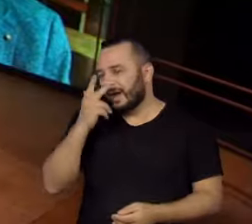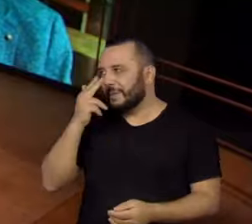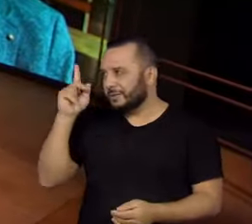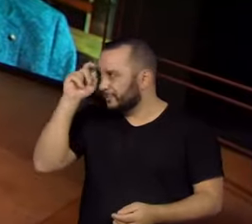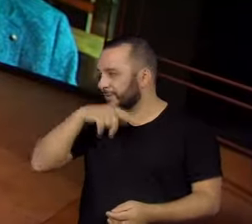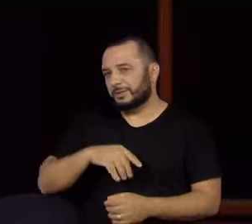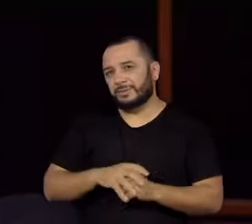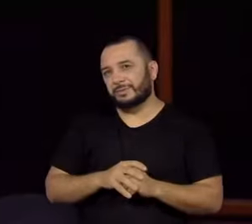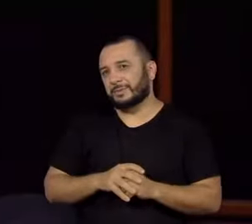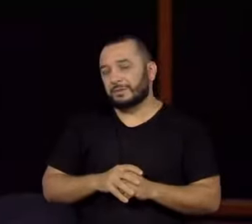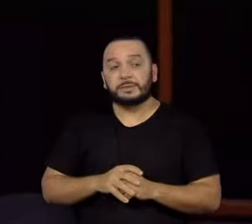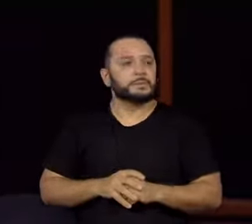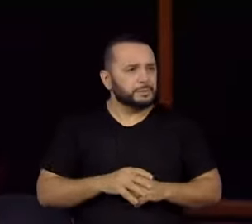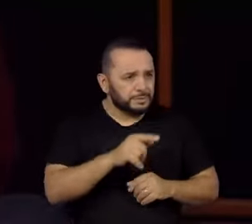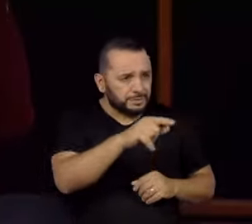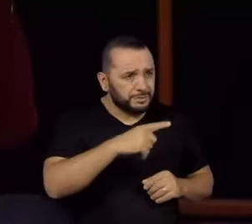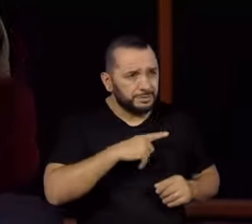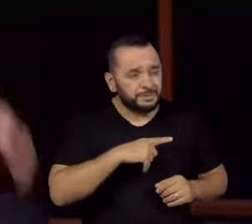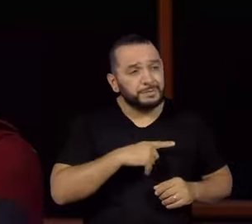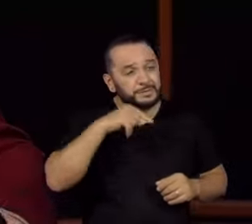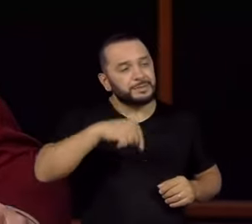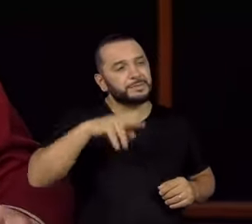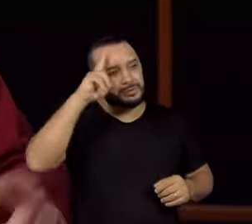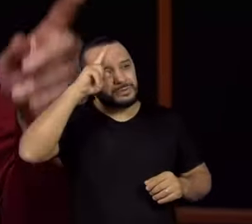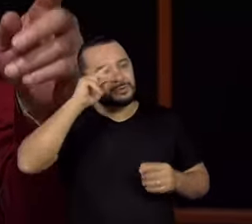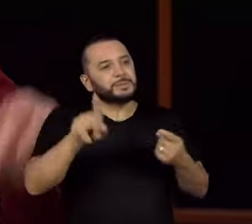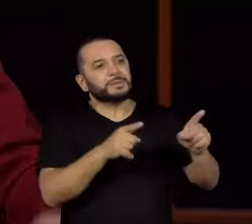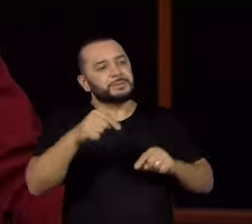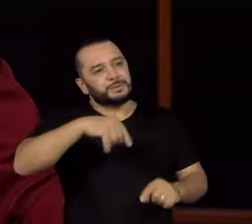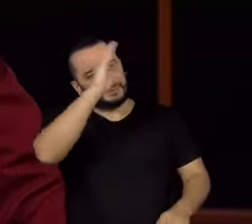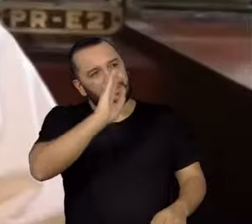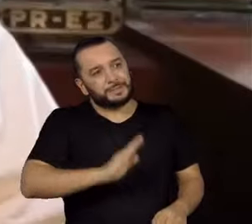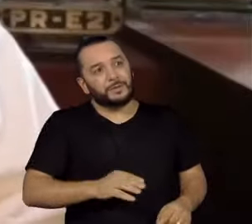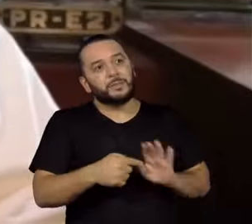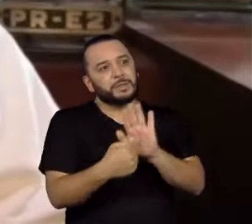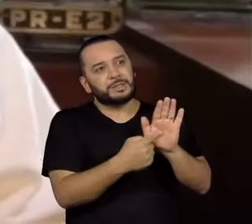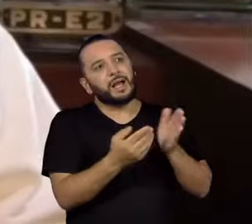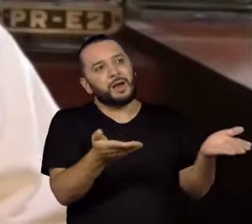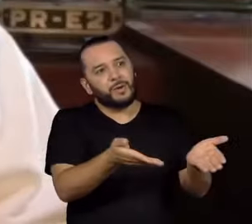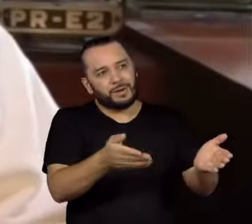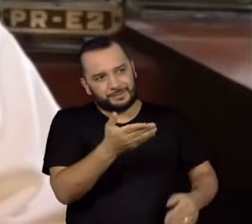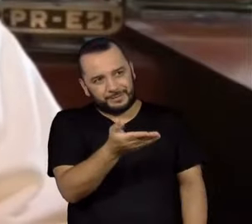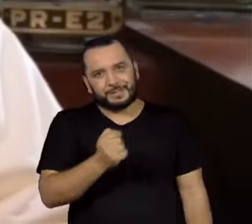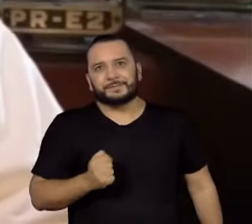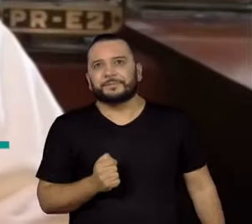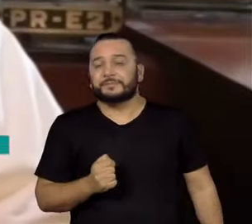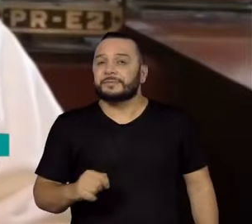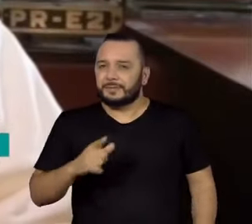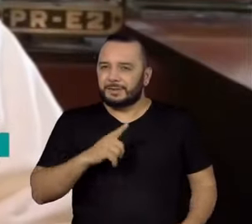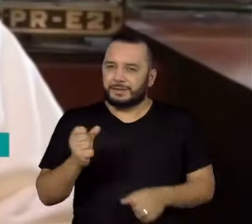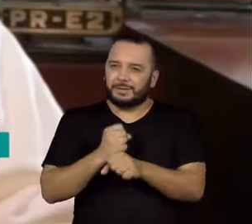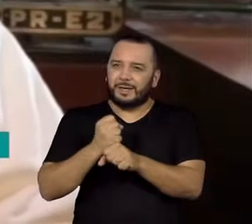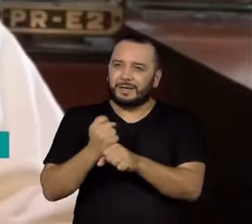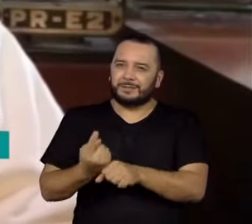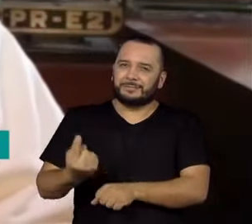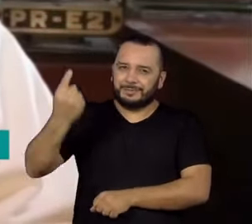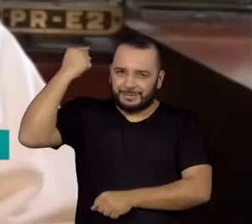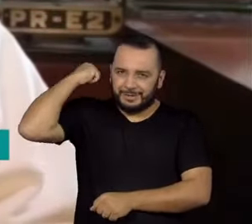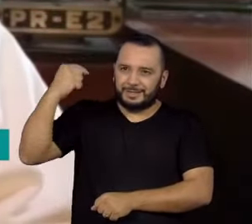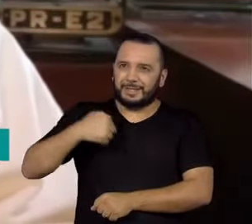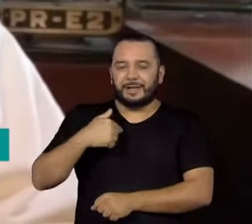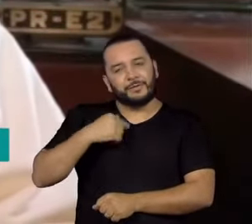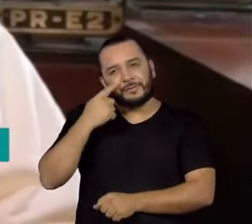na história musical do nosso país. Olha só o depoimento que nós temos sobre isso. Há muitos anos, ao assistir no Teatro